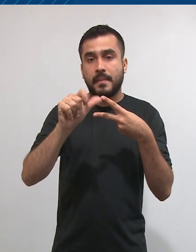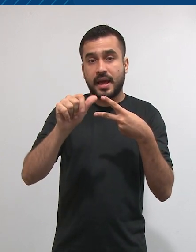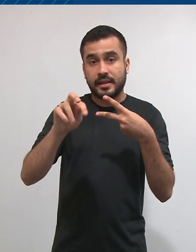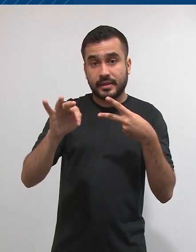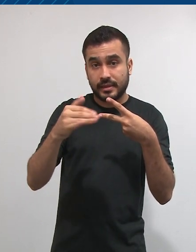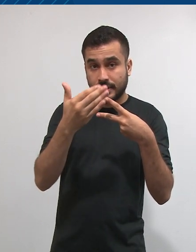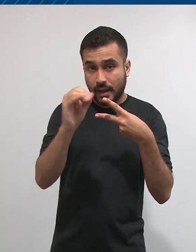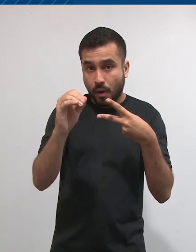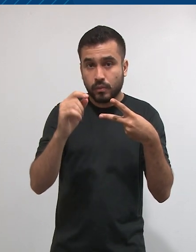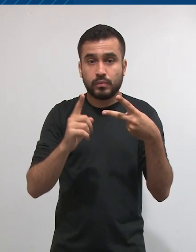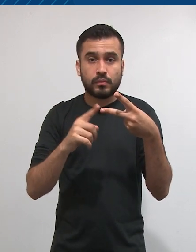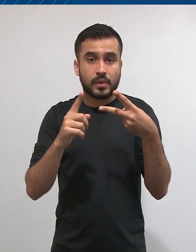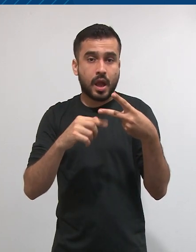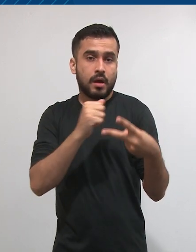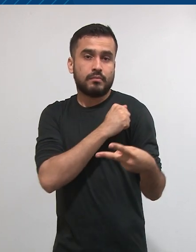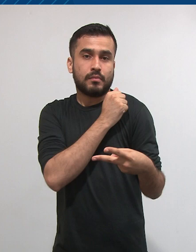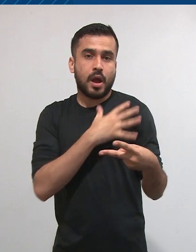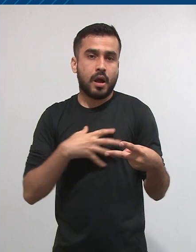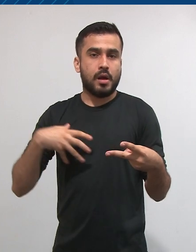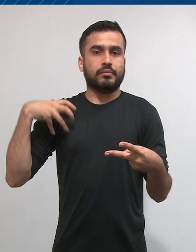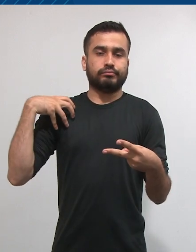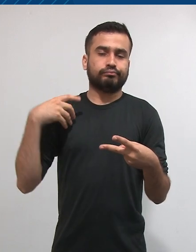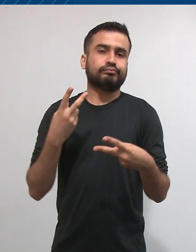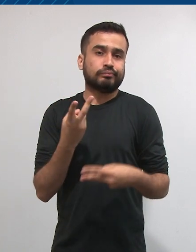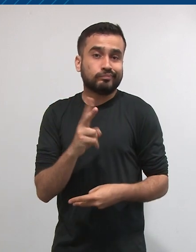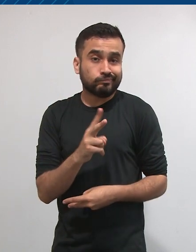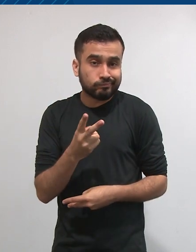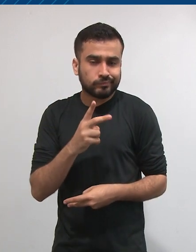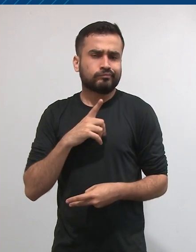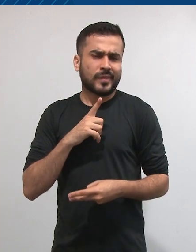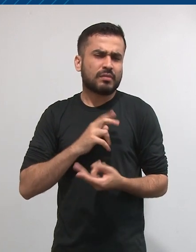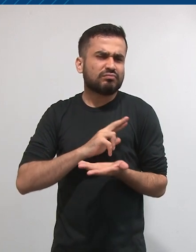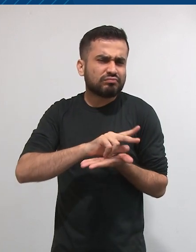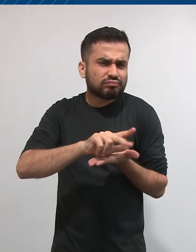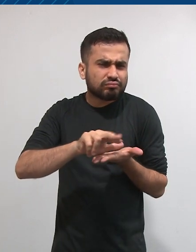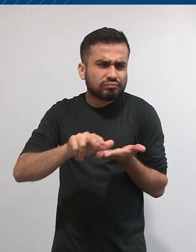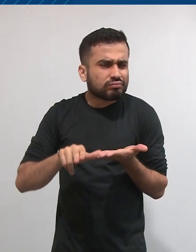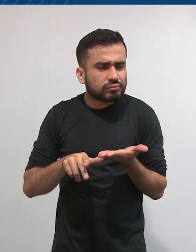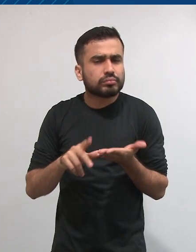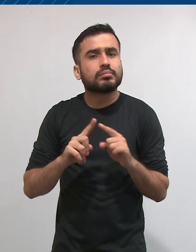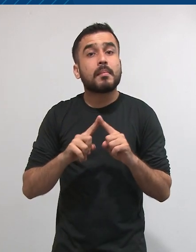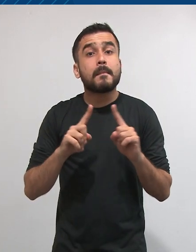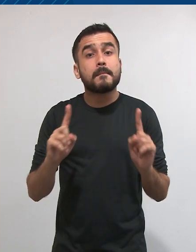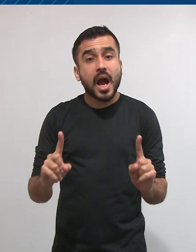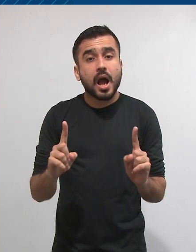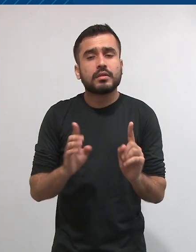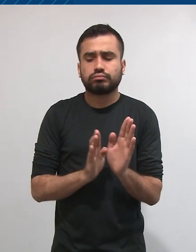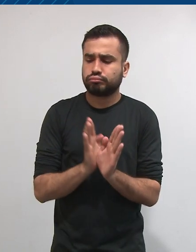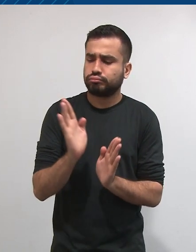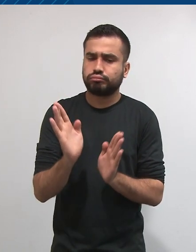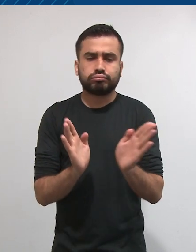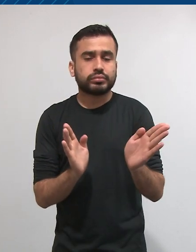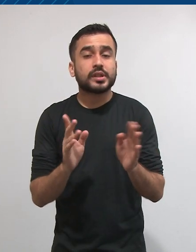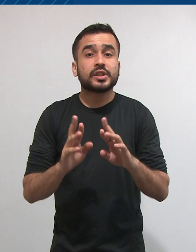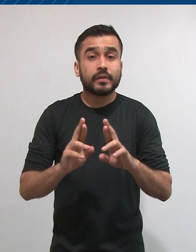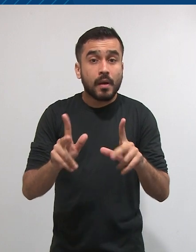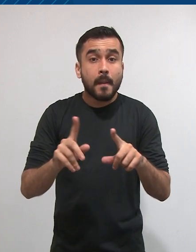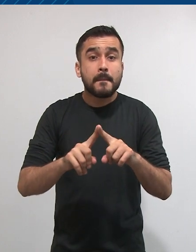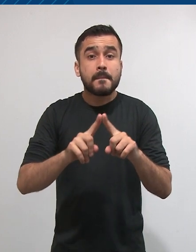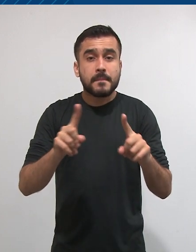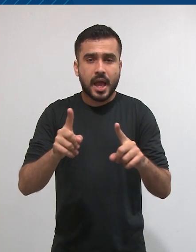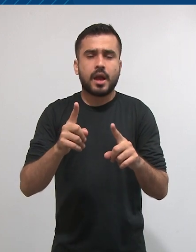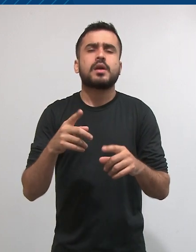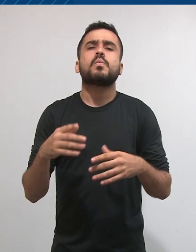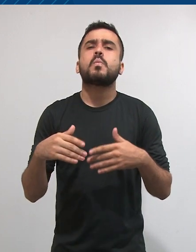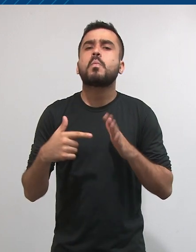Aristóteles. Ambas têm as suas divergências e vão mostrar claramente para nós qual